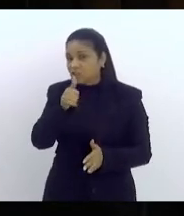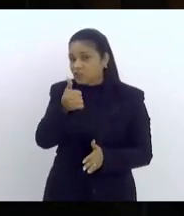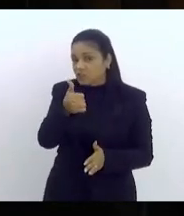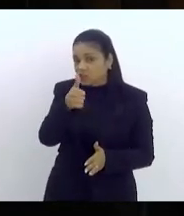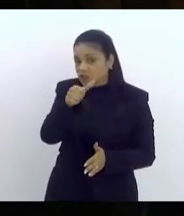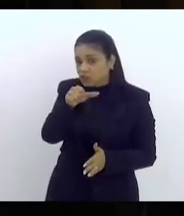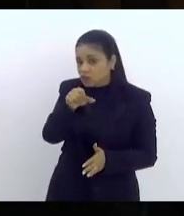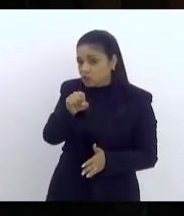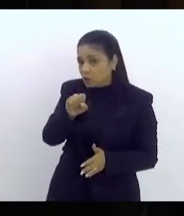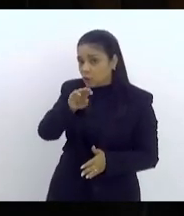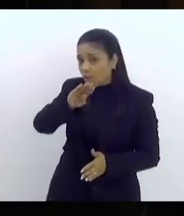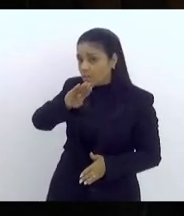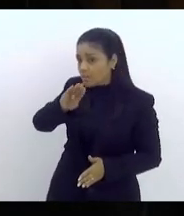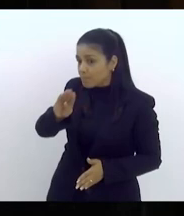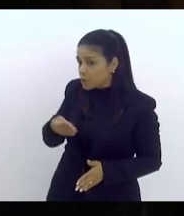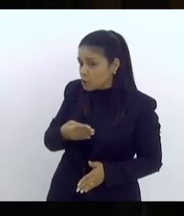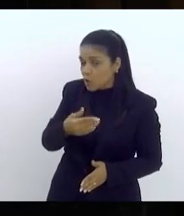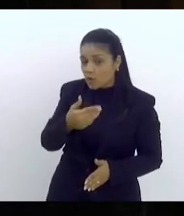milhões